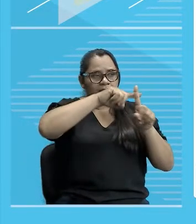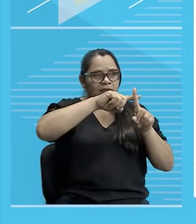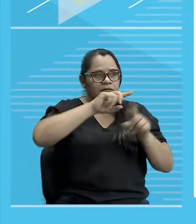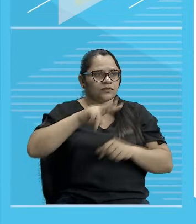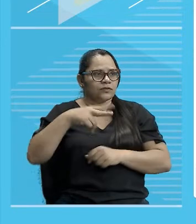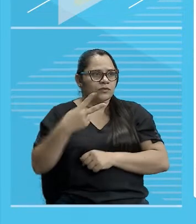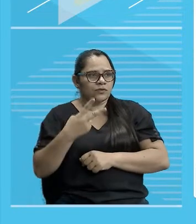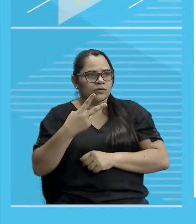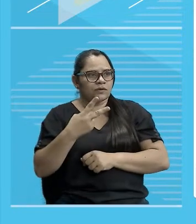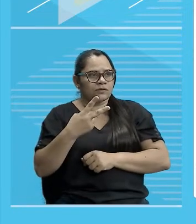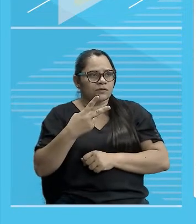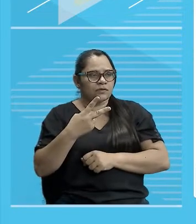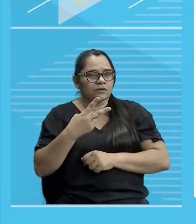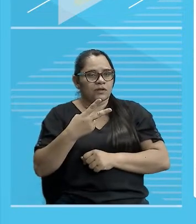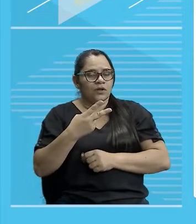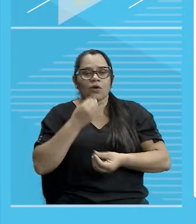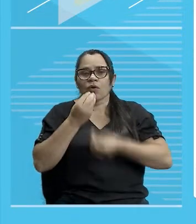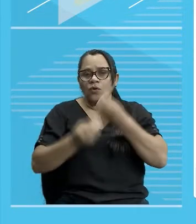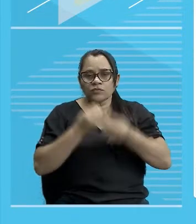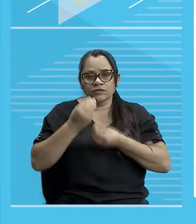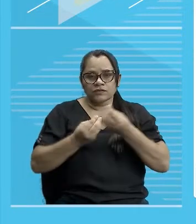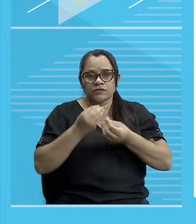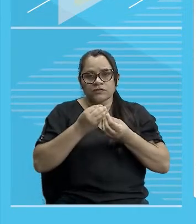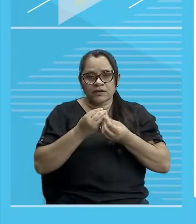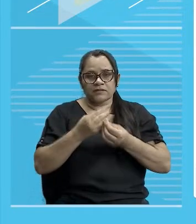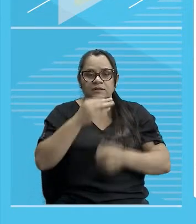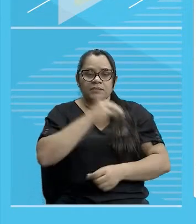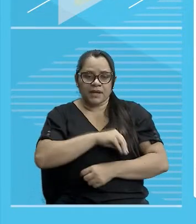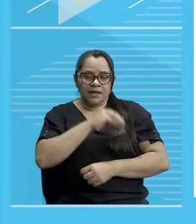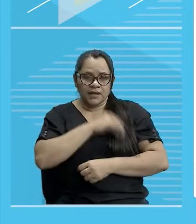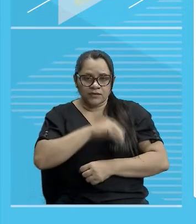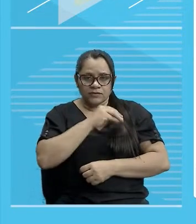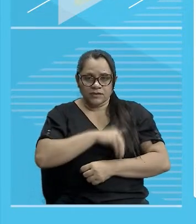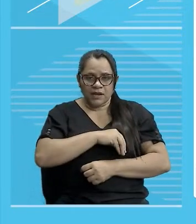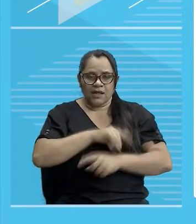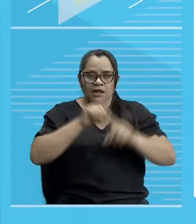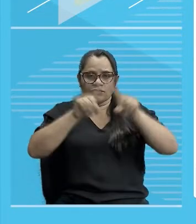se tu tivesse gastando com um funcionário é